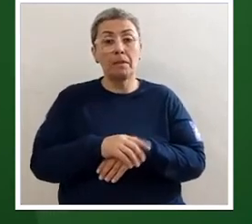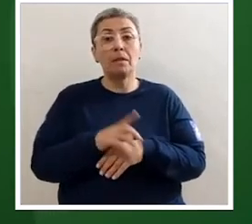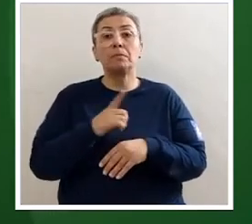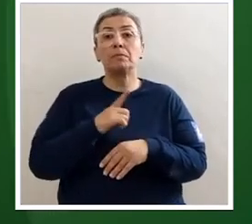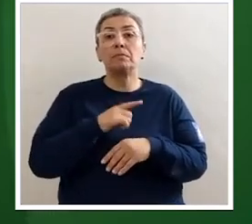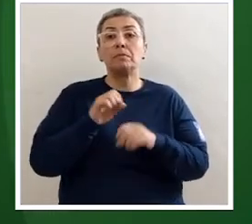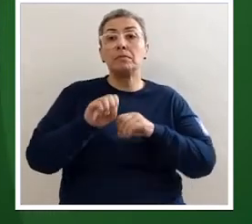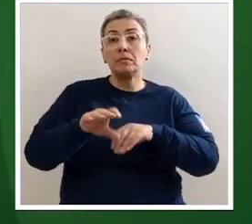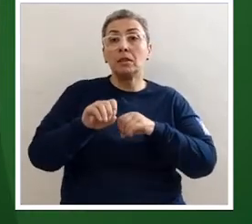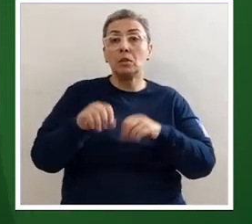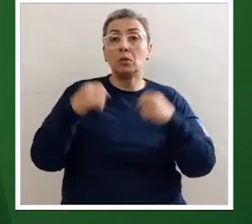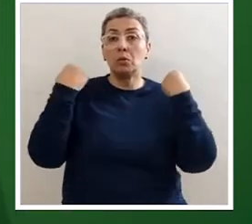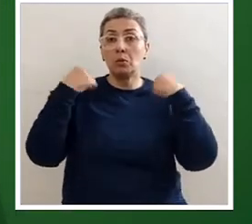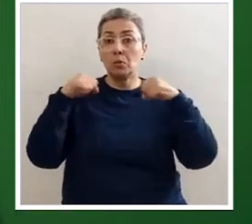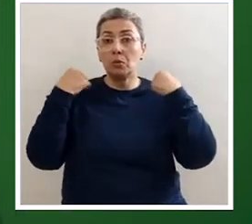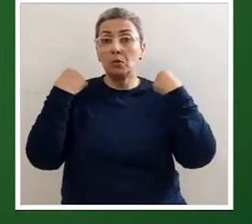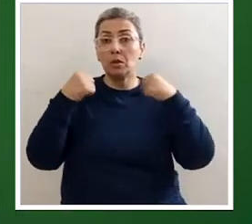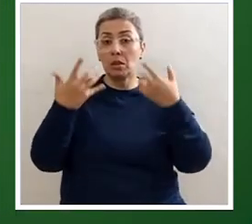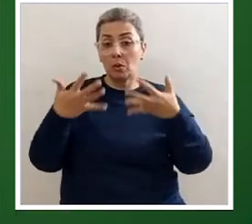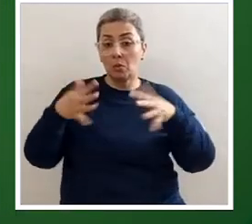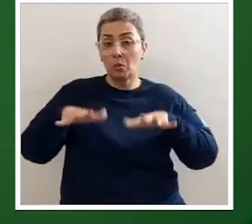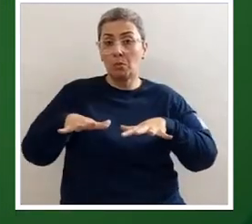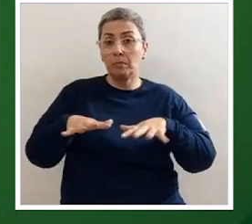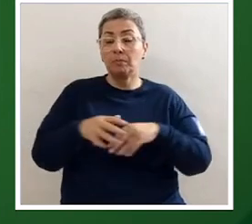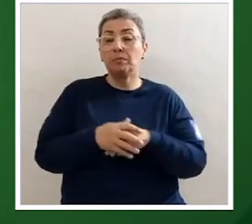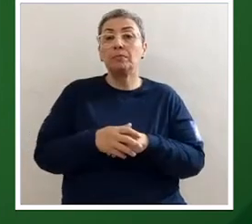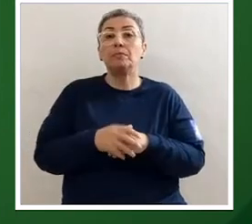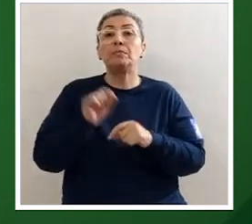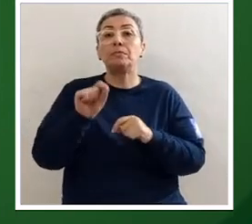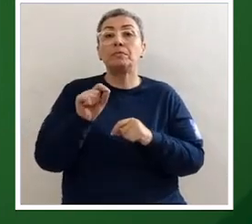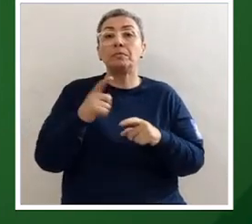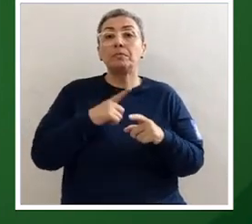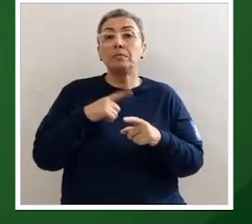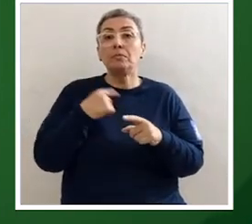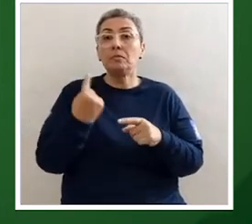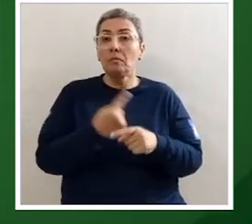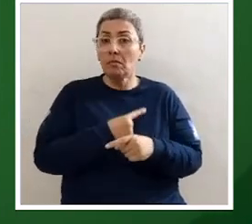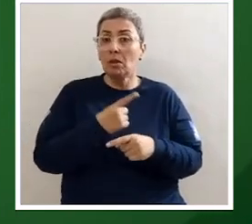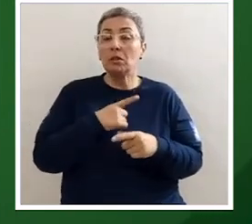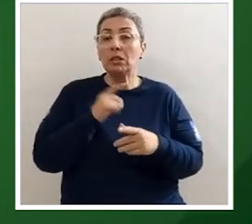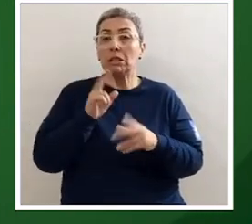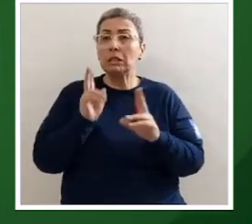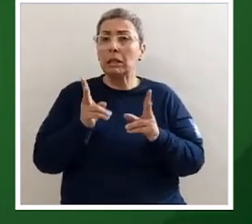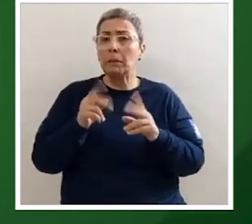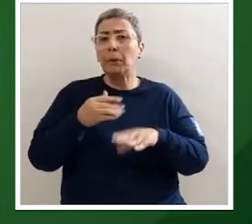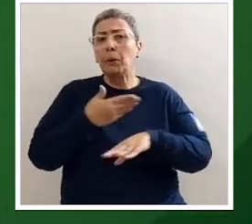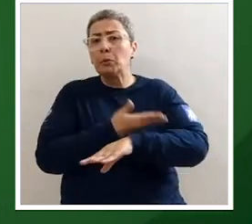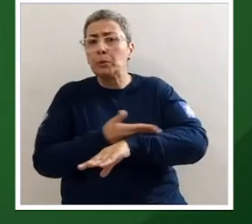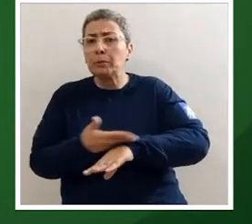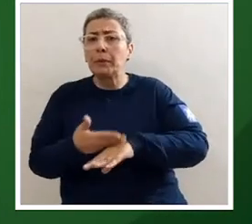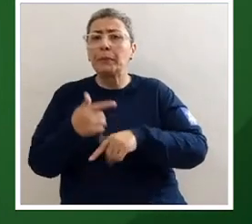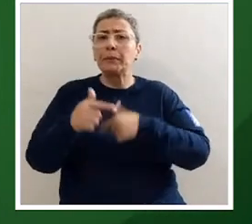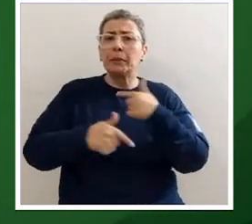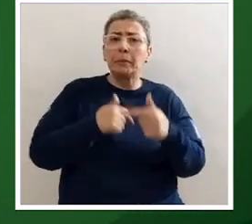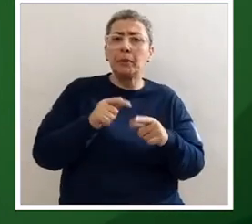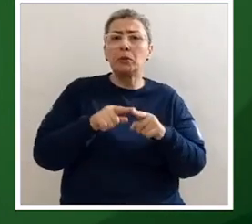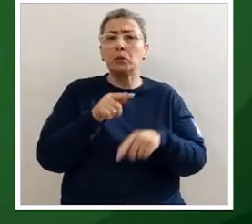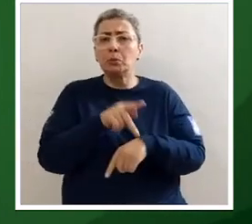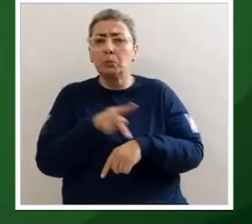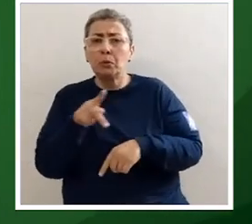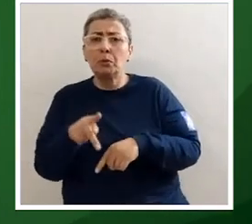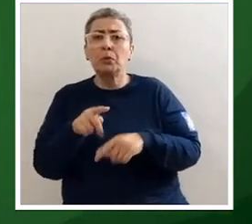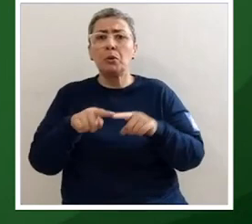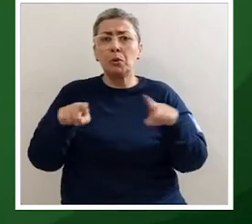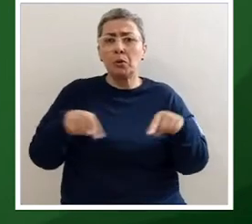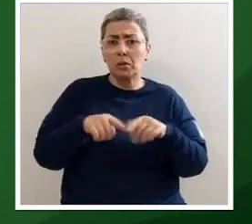era educação física e inclusão E aí a gente que tava sempre acostumado ali trabalhar né com os professores